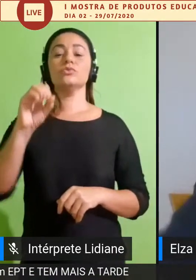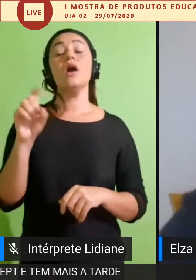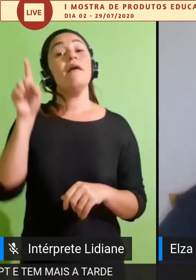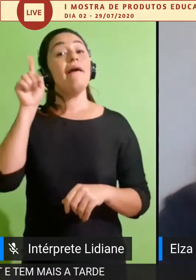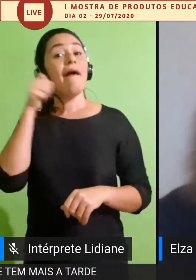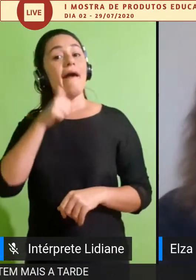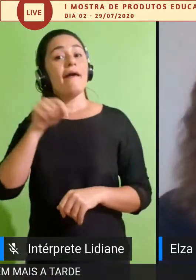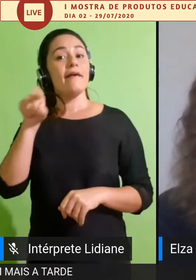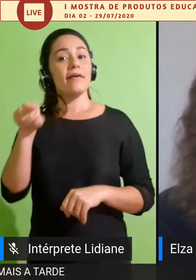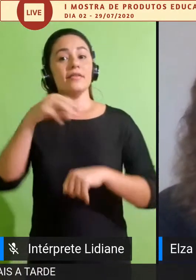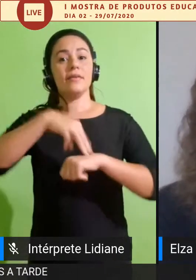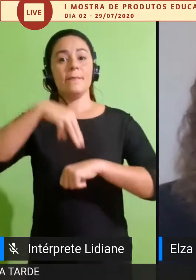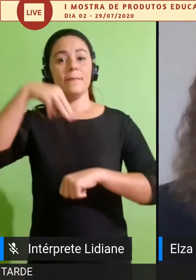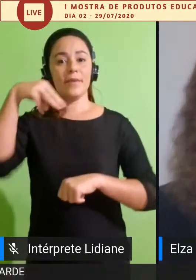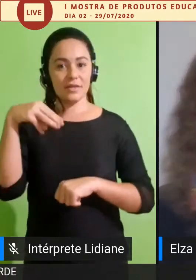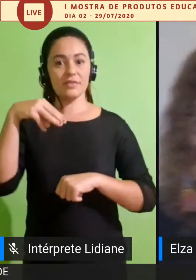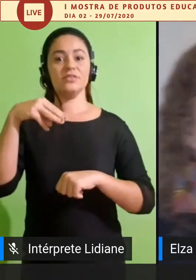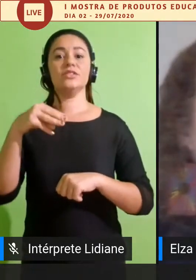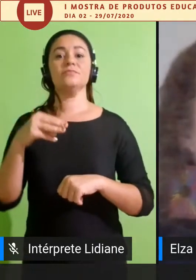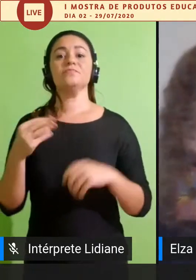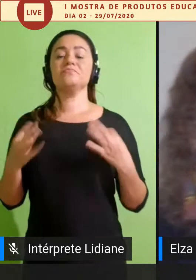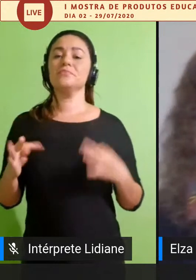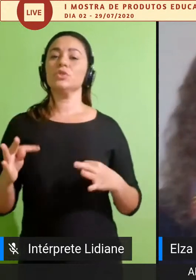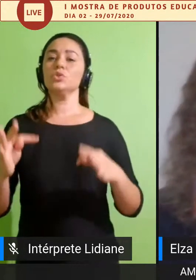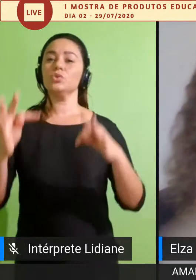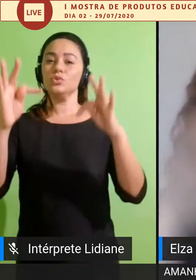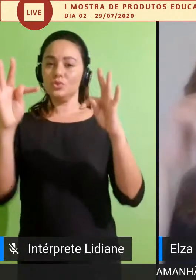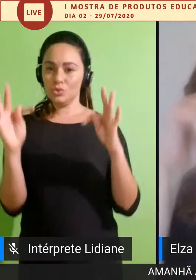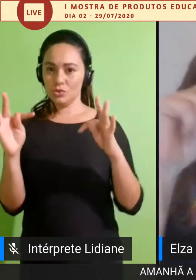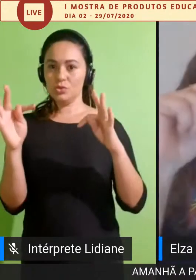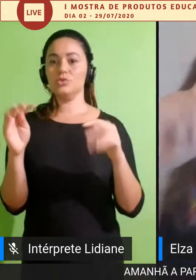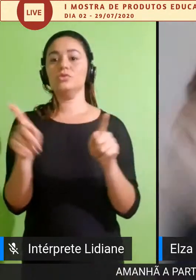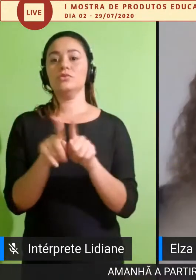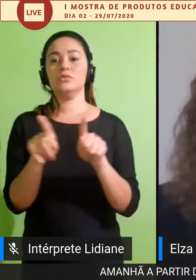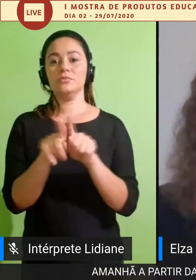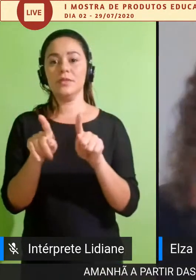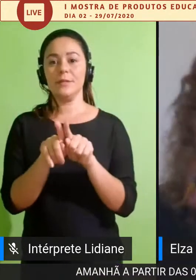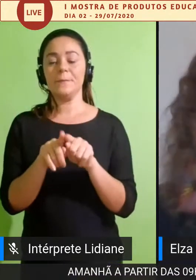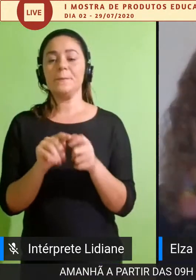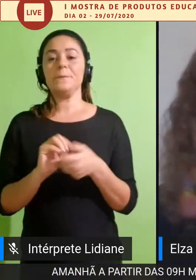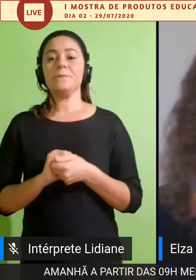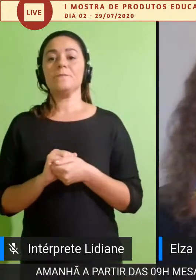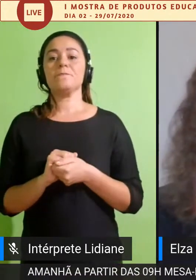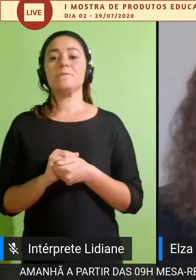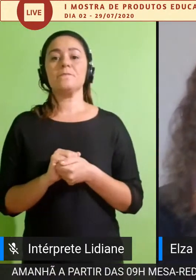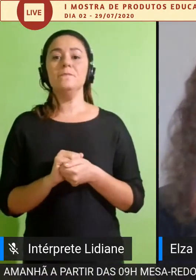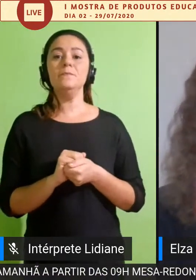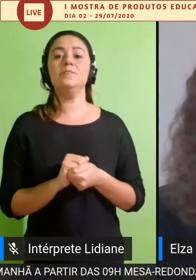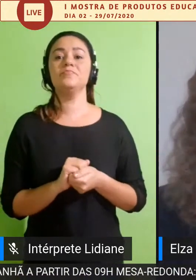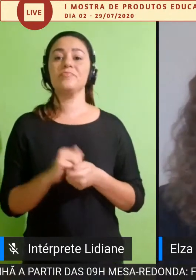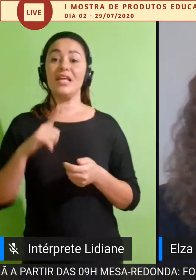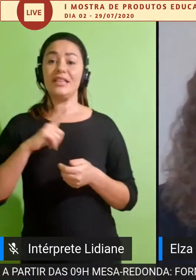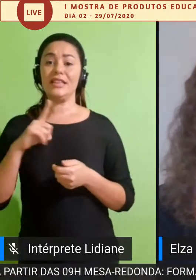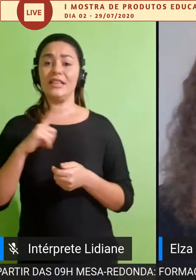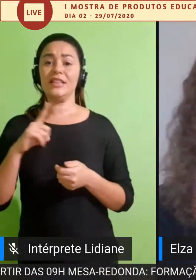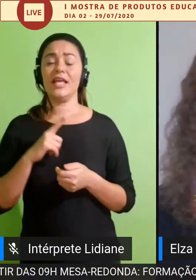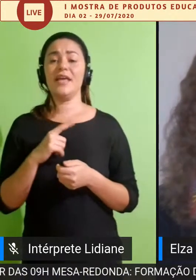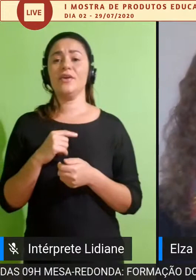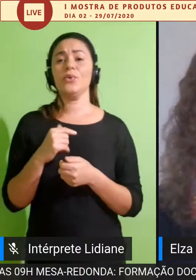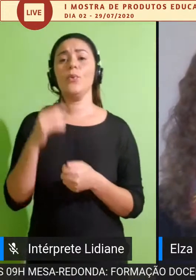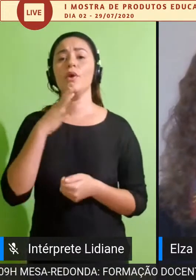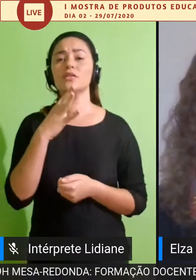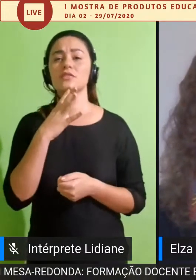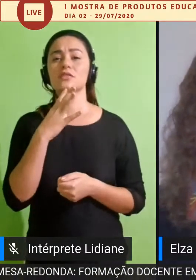Educação Profissional e Tecnológica, com pesquisa acerca do acesso, permanência e êxito dos estudantes. bem